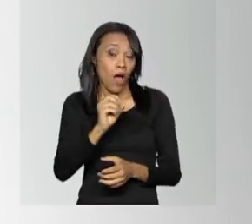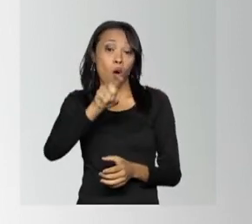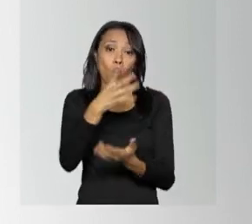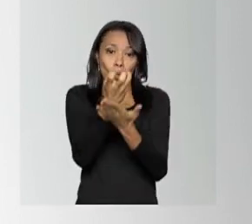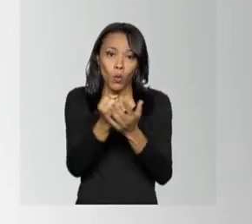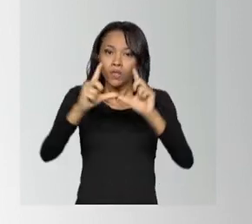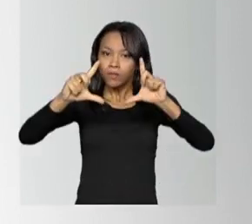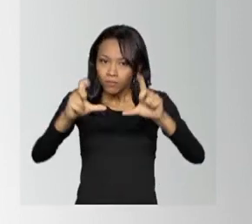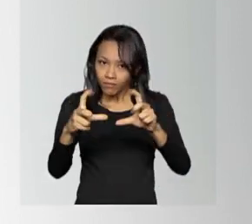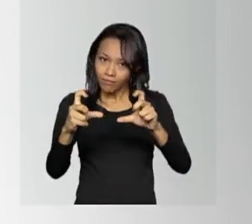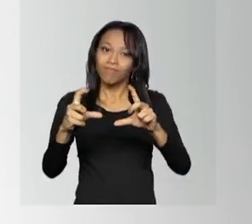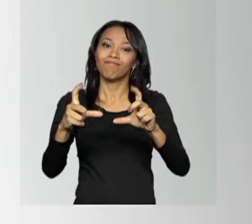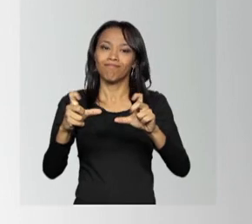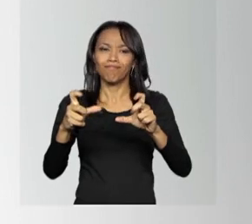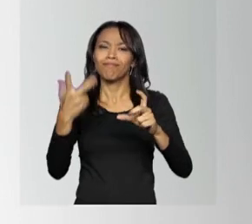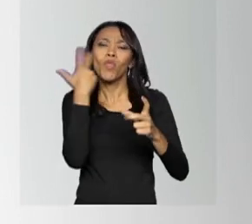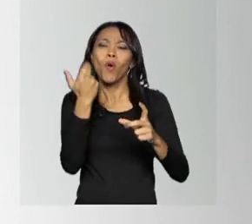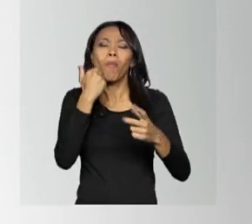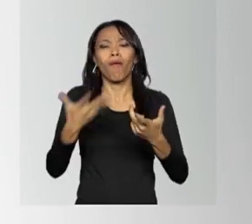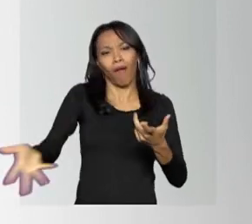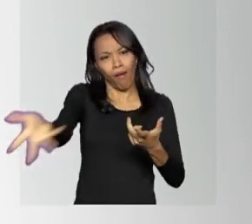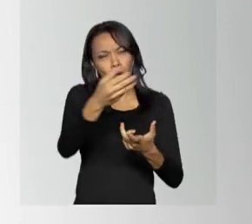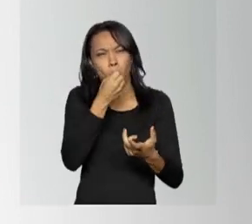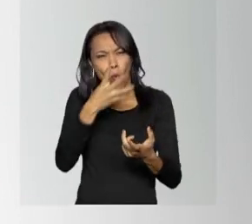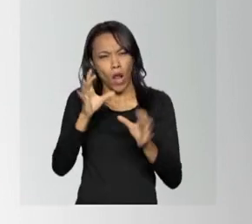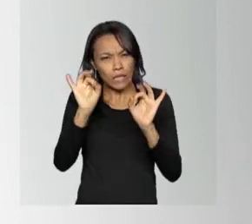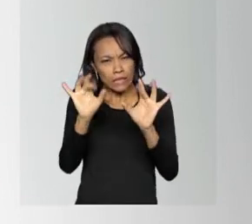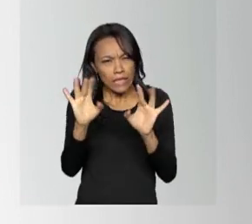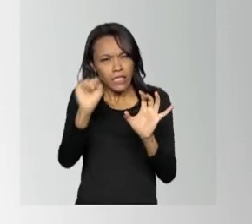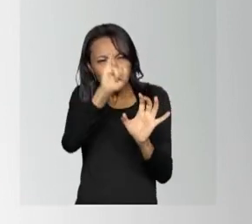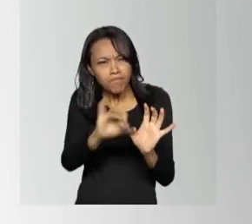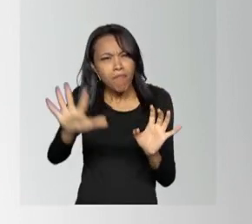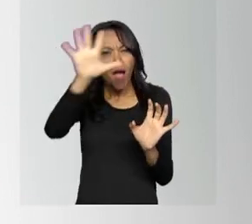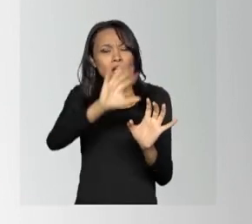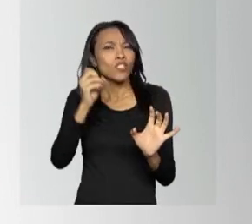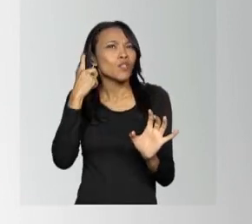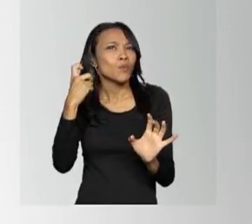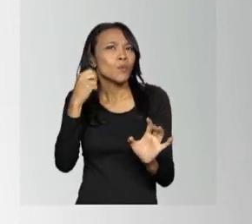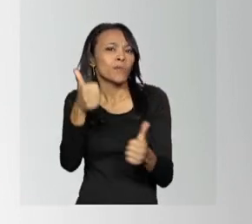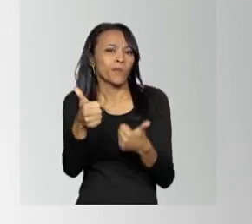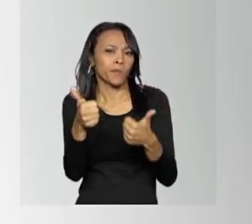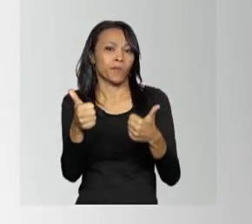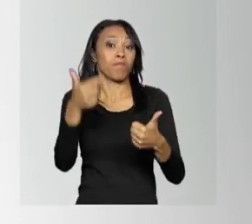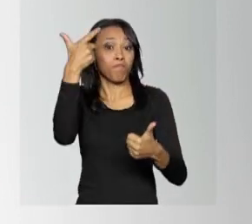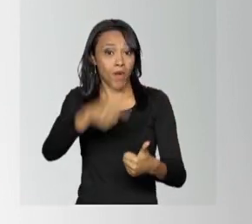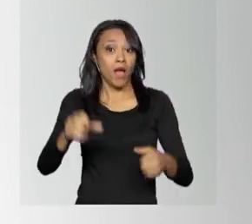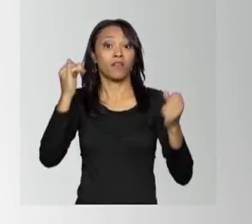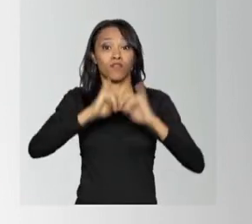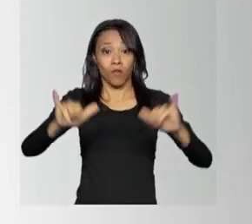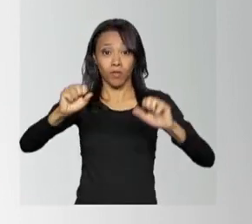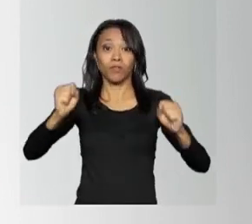ou câmera digital doméstica com boa qualidade de imagem e som. Saiba mais em